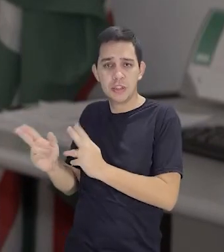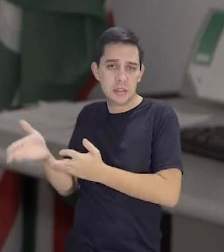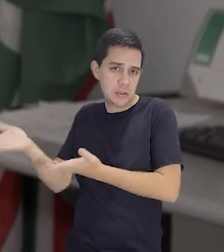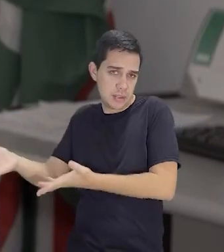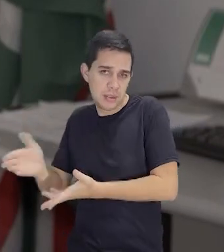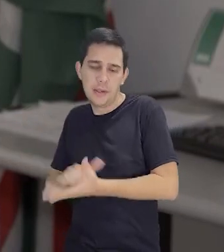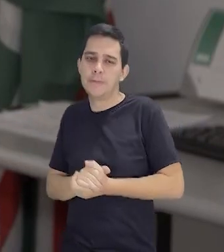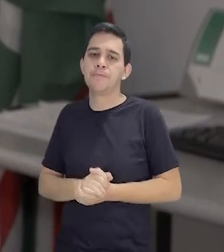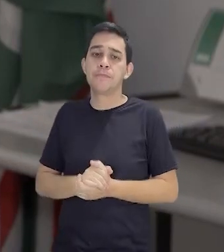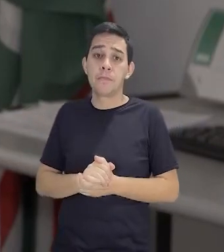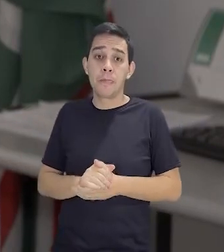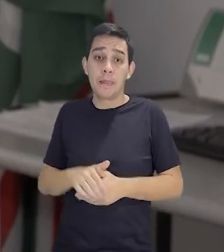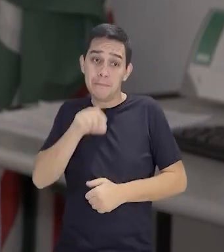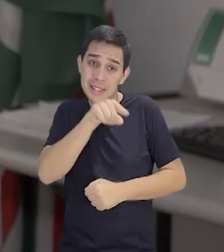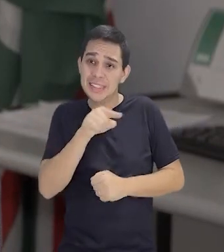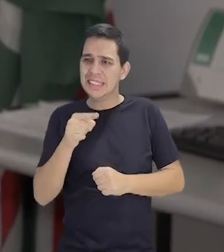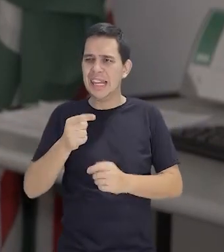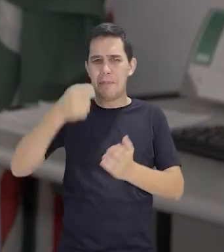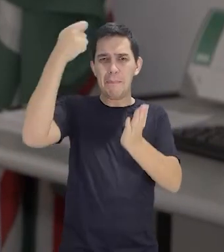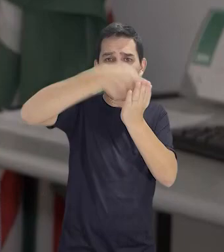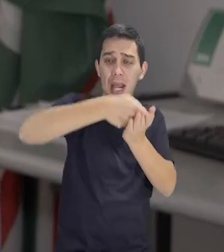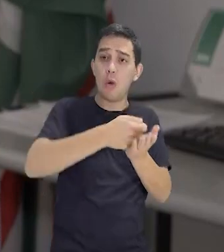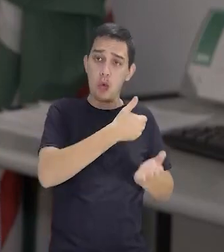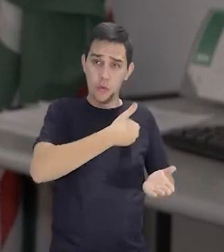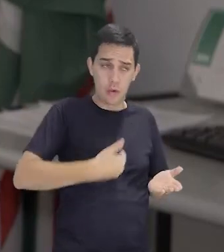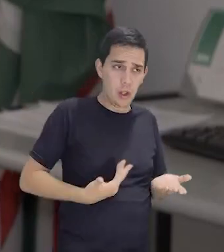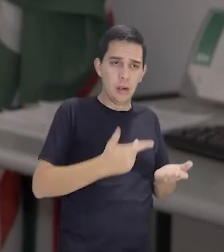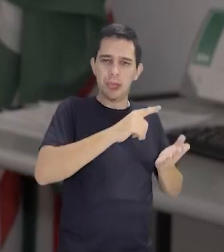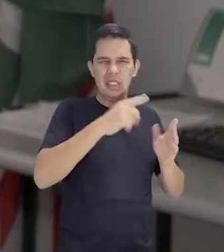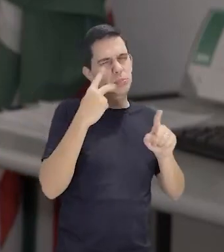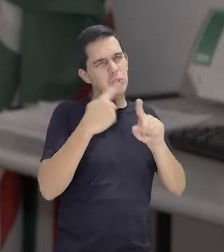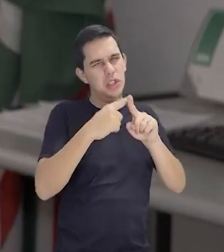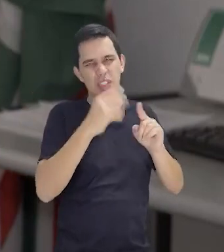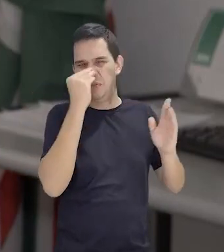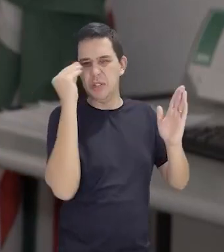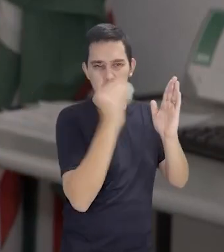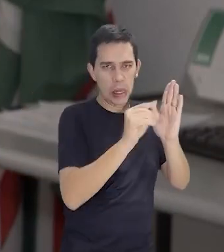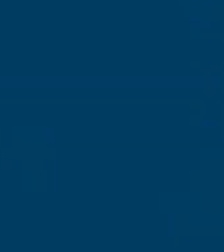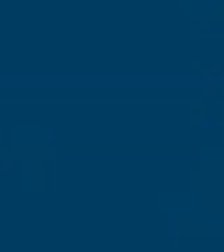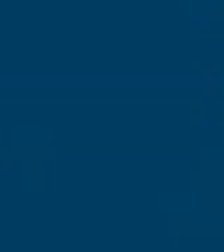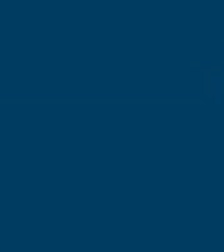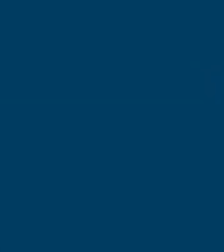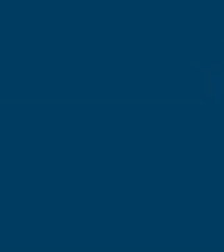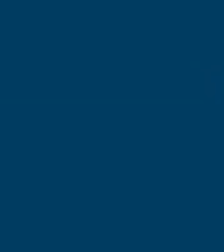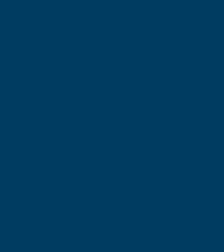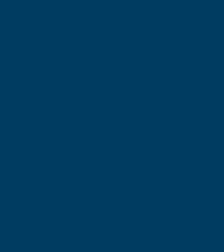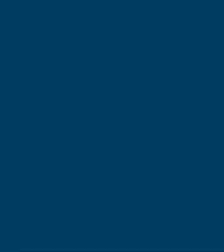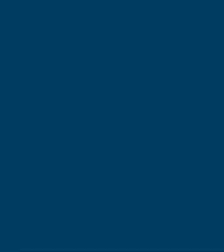moral coletivo tem de ser menor do que o valor a que deve ser pago à trabalhadora.